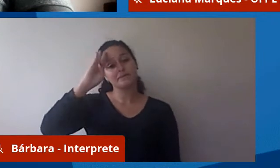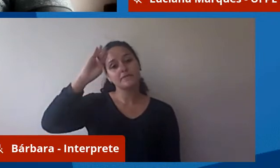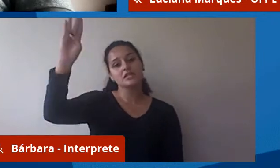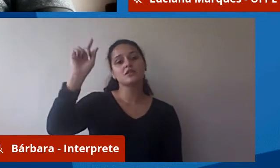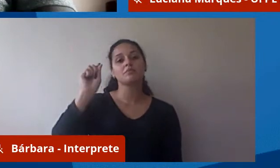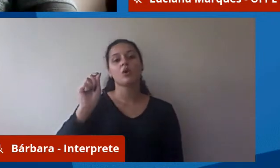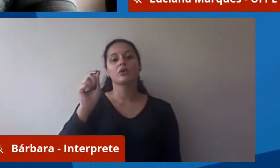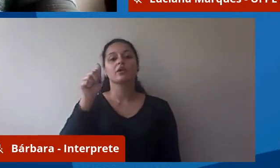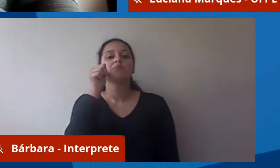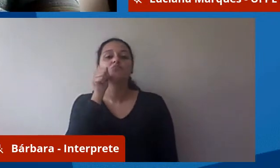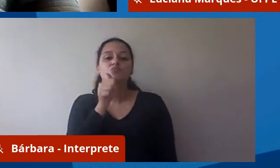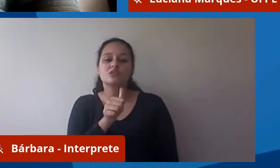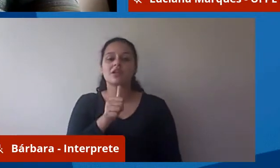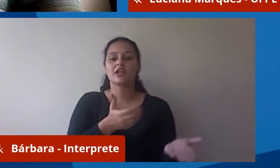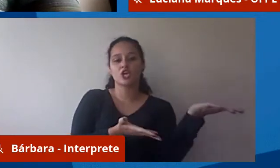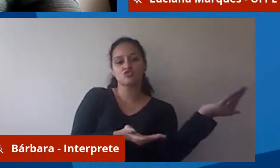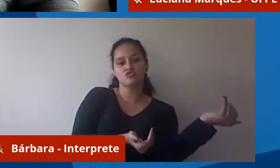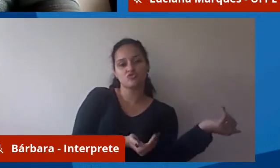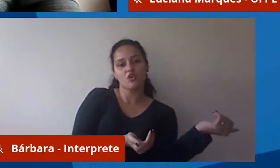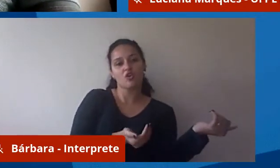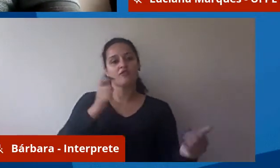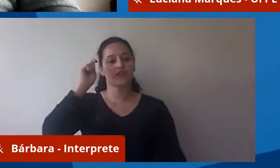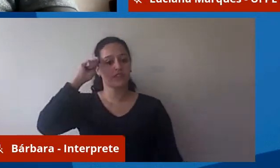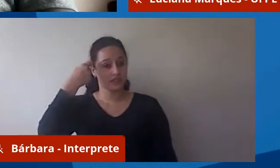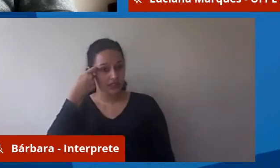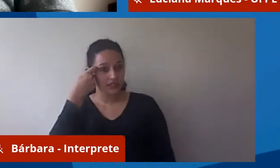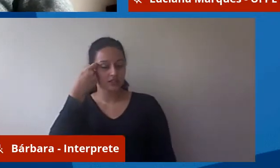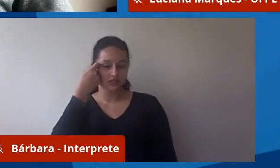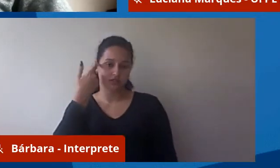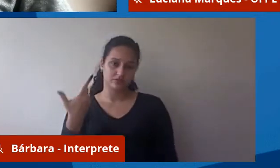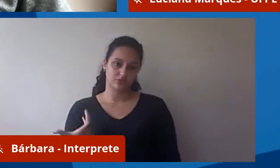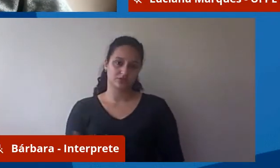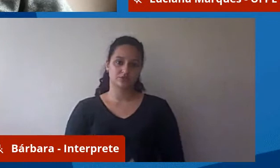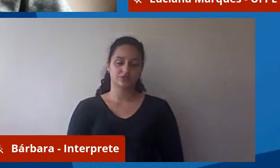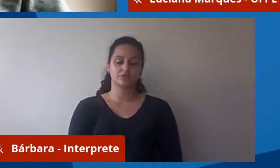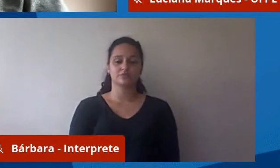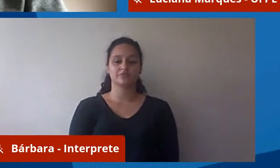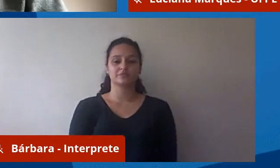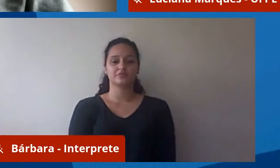menos, renovar as câmaras municipais.